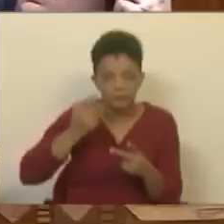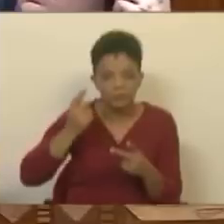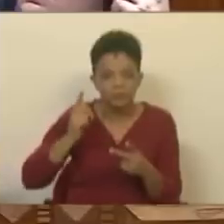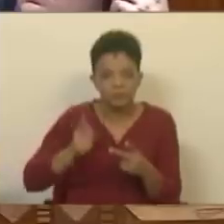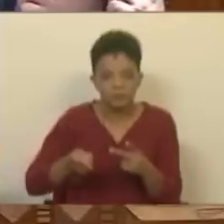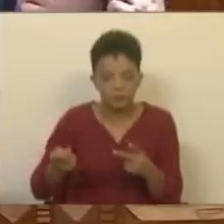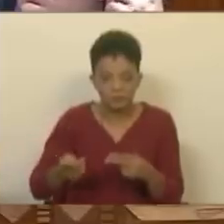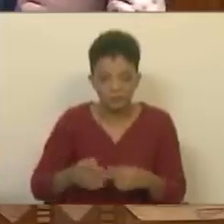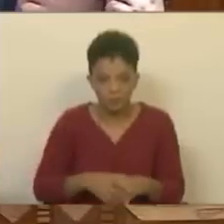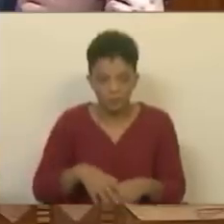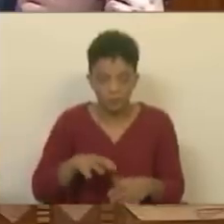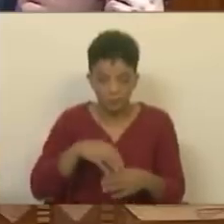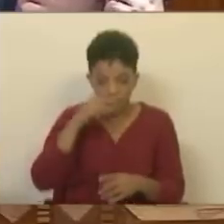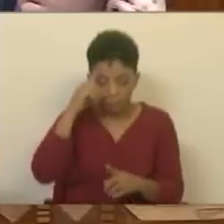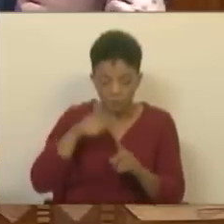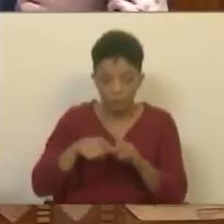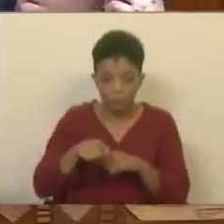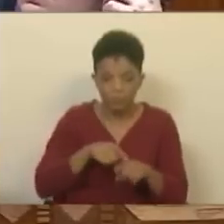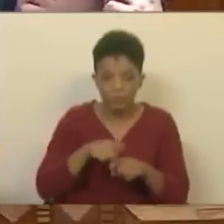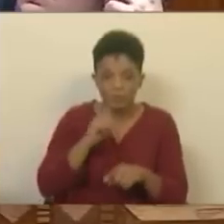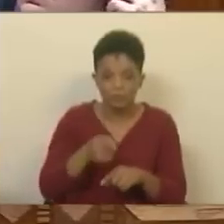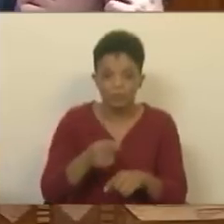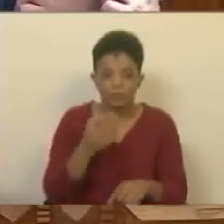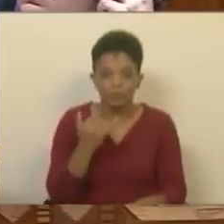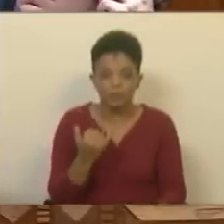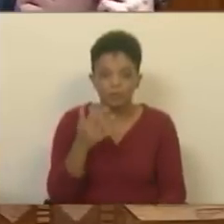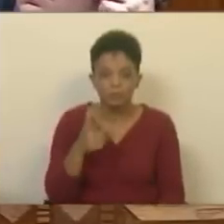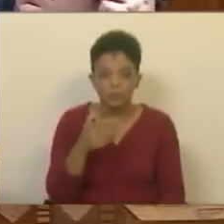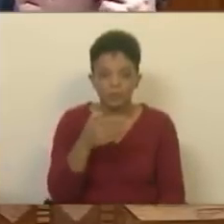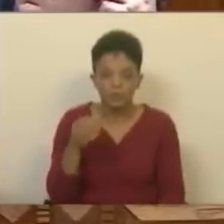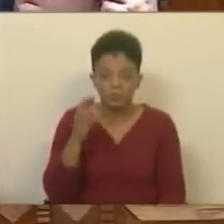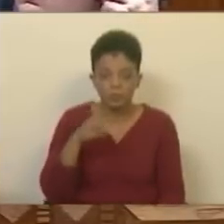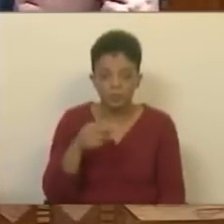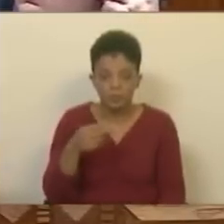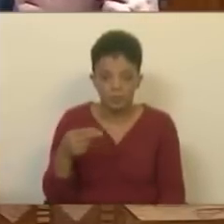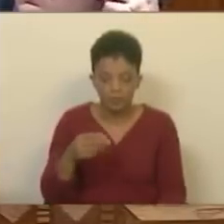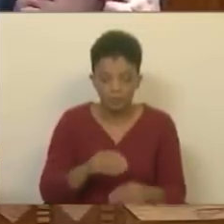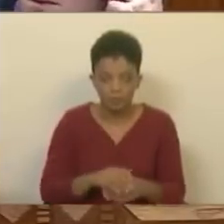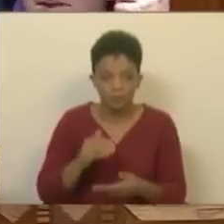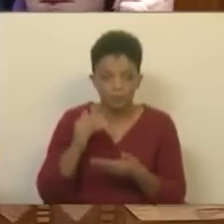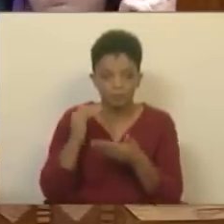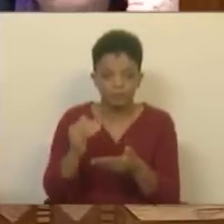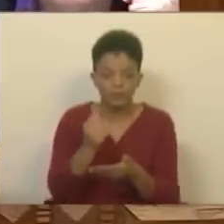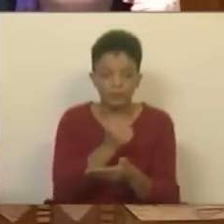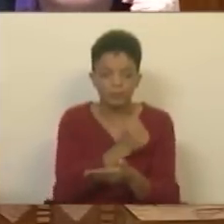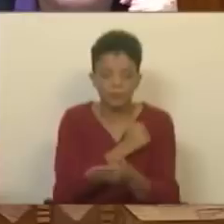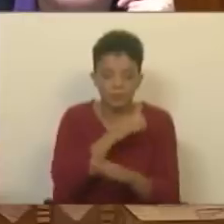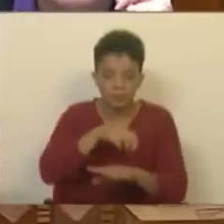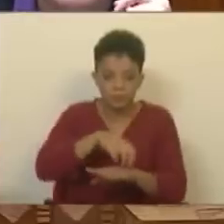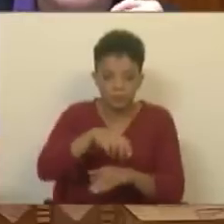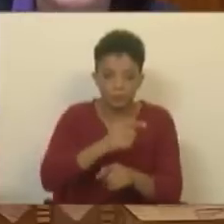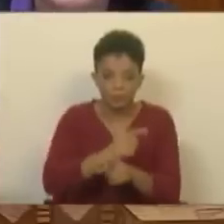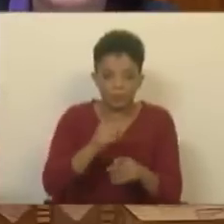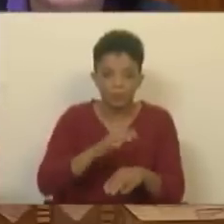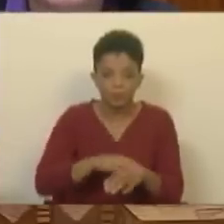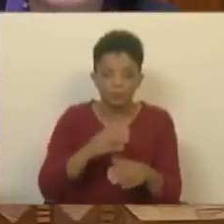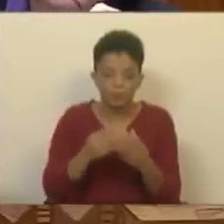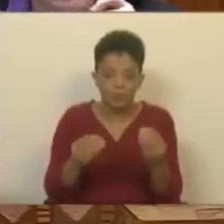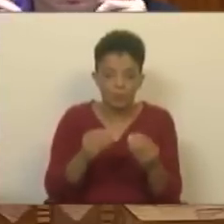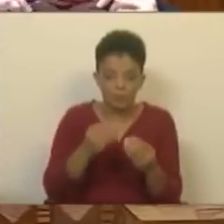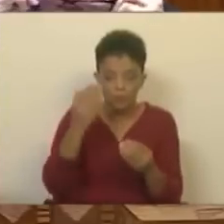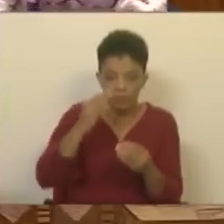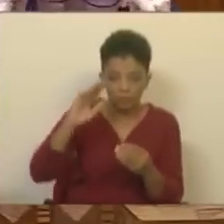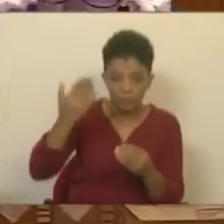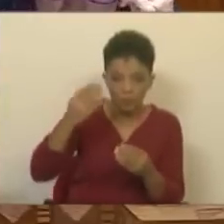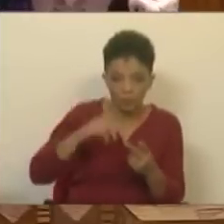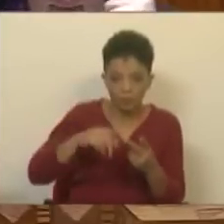em termos de objetivos de política 2.700 milhões de euros alocados à habitação para dar resposta quer o primeiro